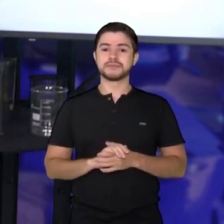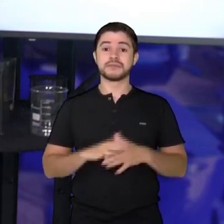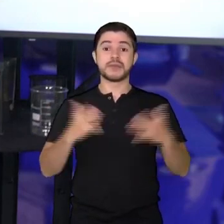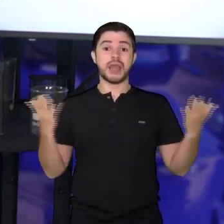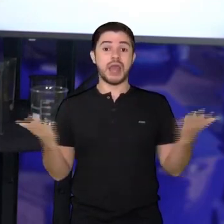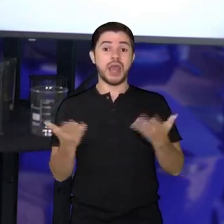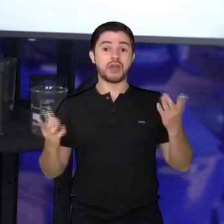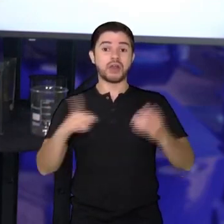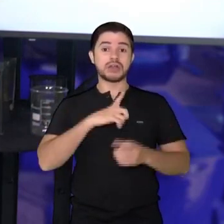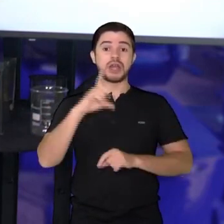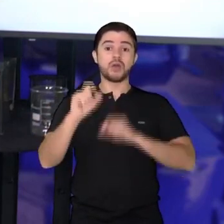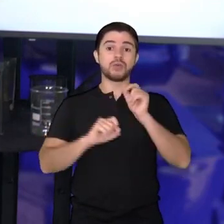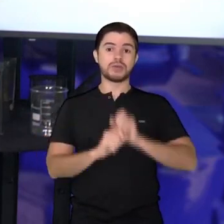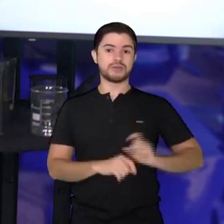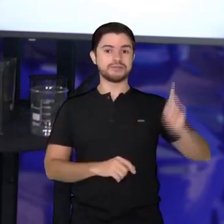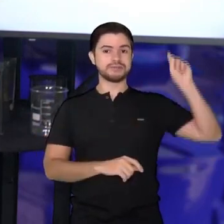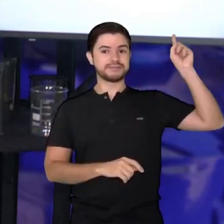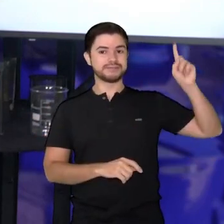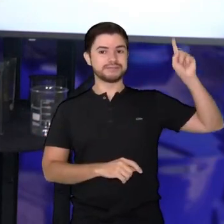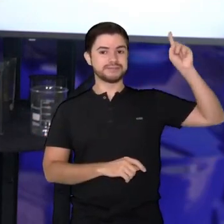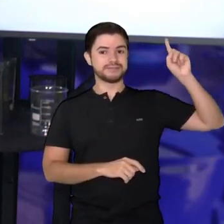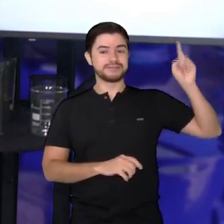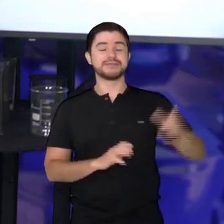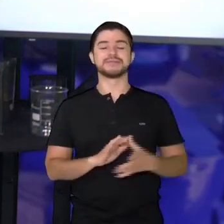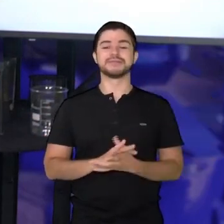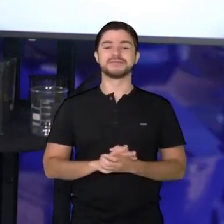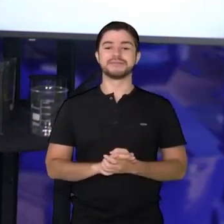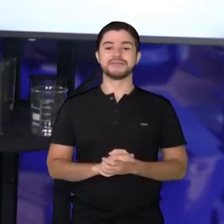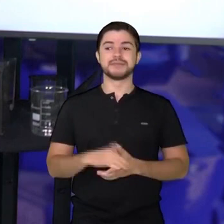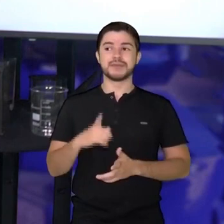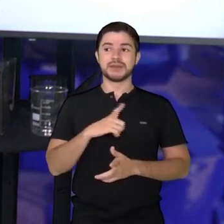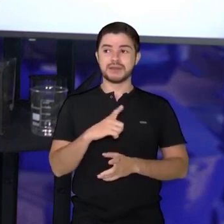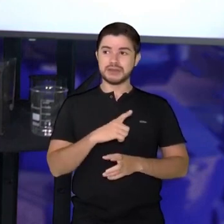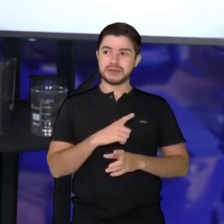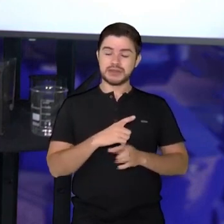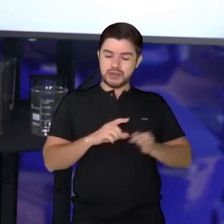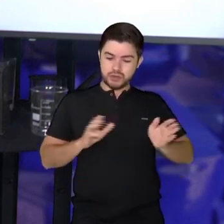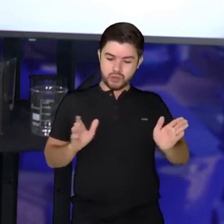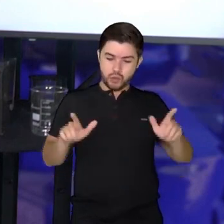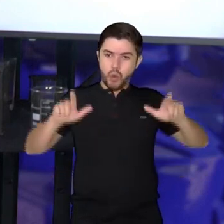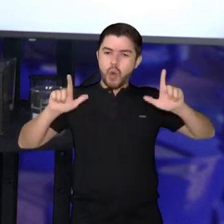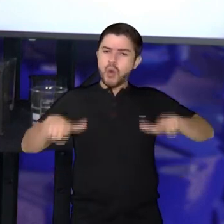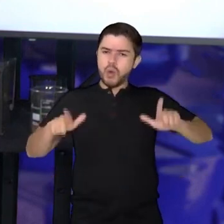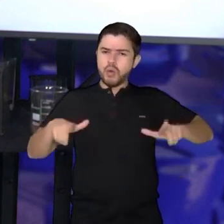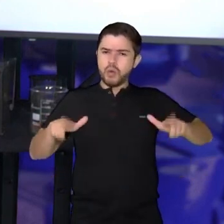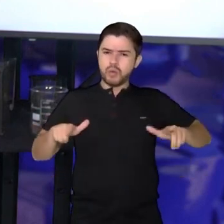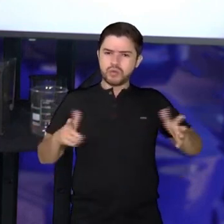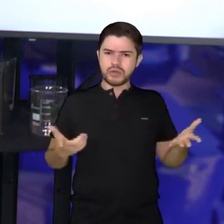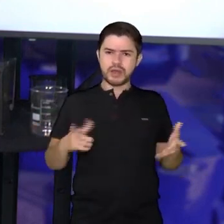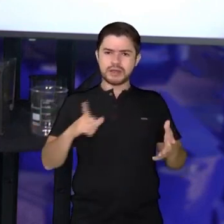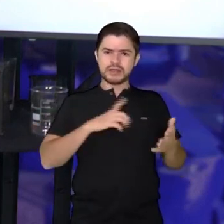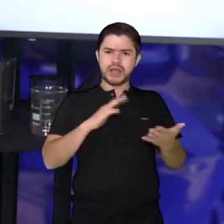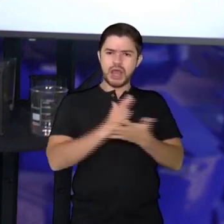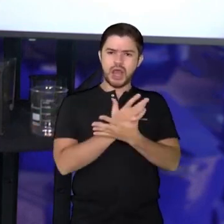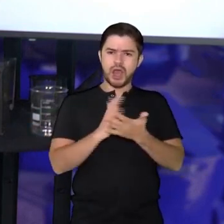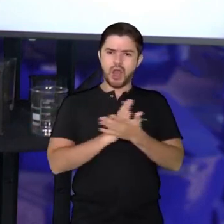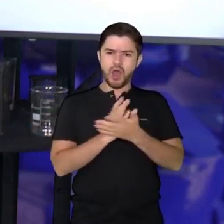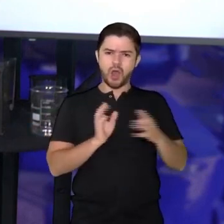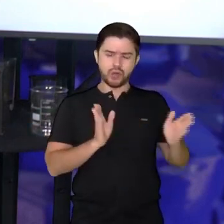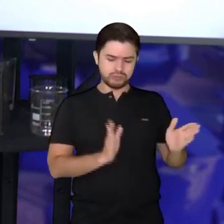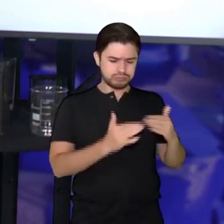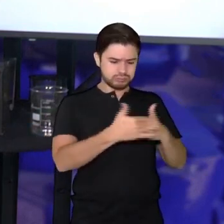Agora temos essa seguinte situação, né? Temos novamente um compartimento. preenchido com alguns